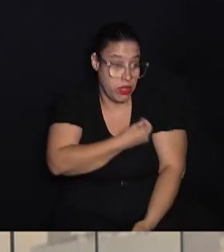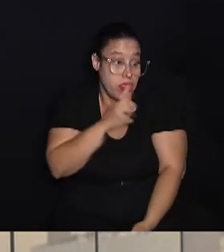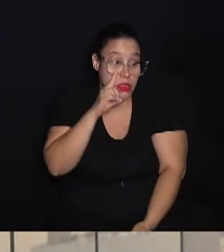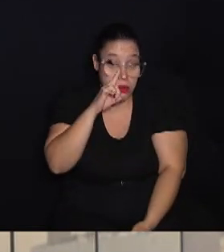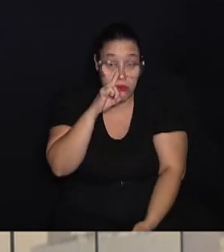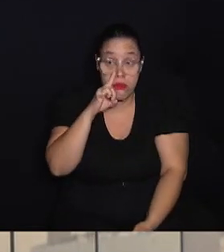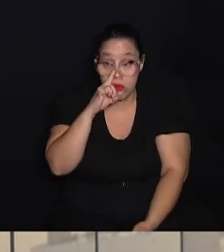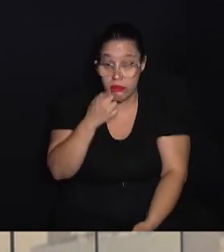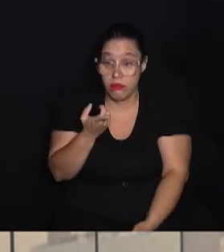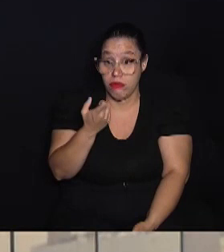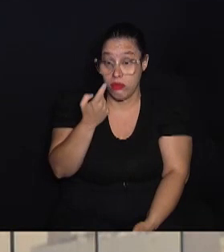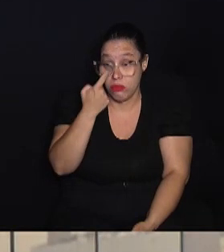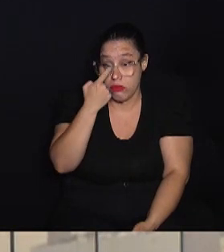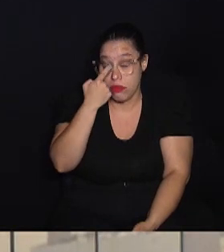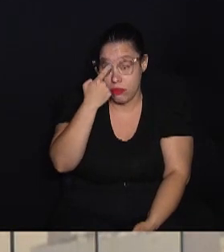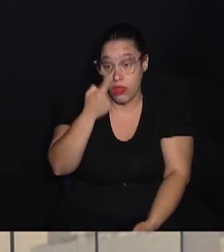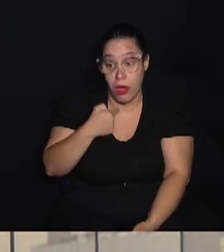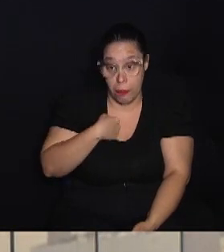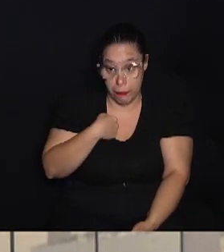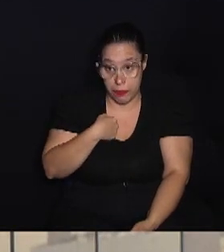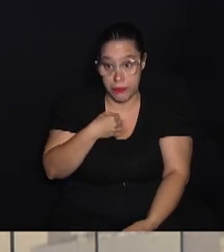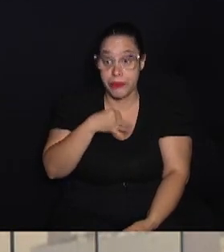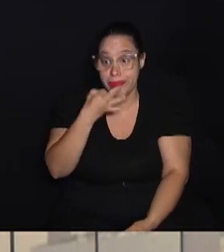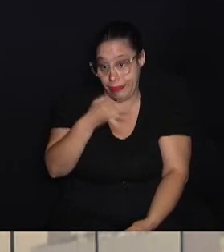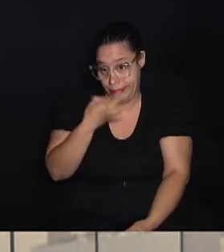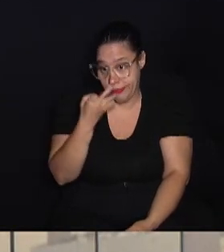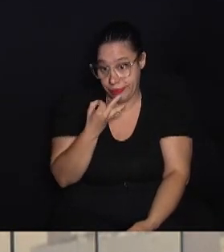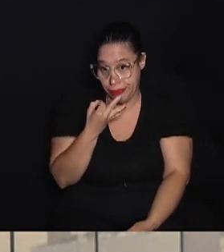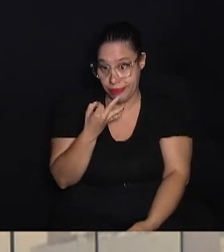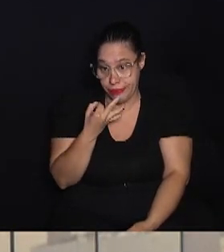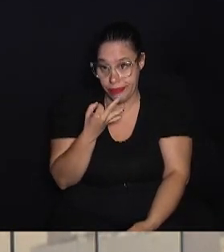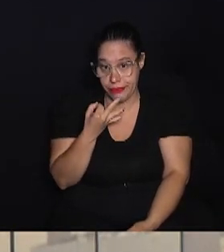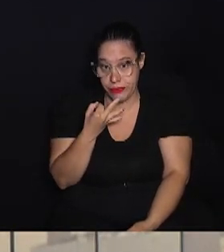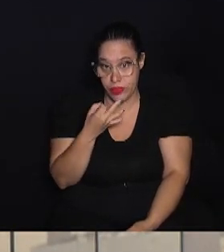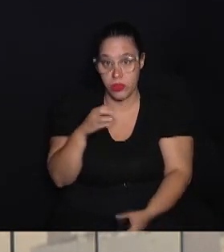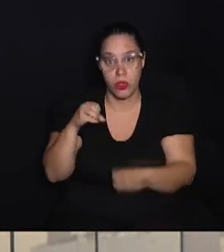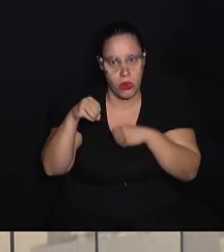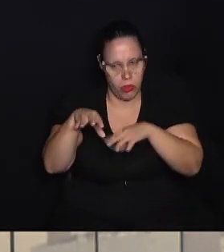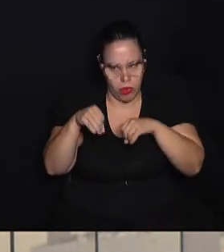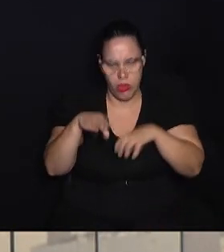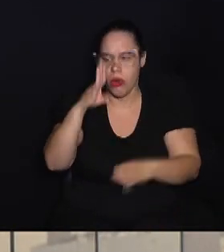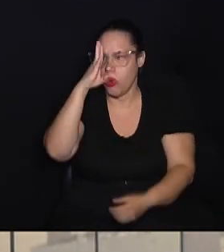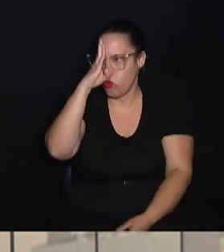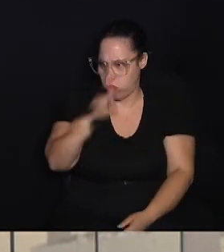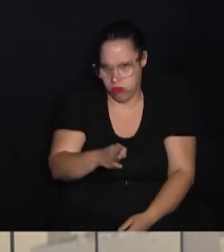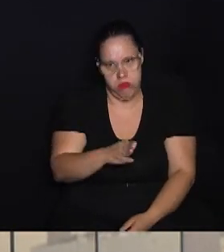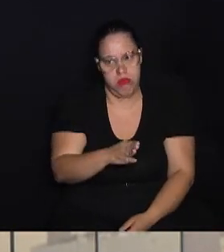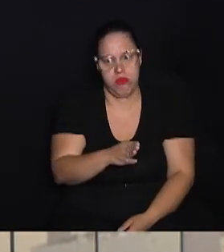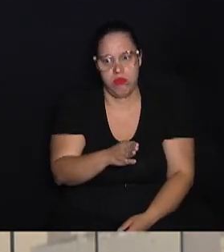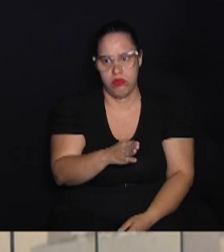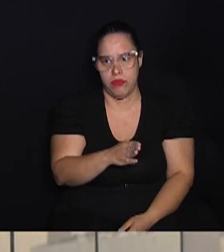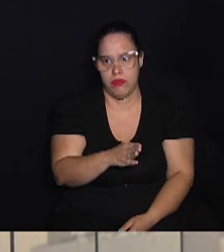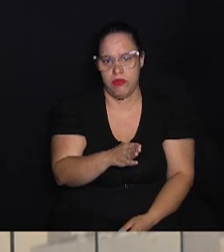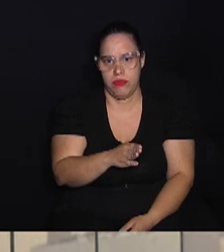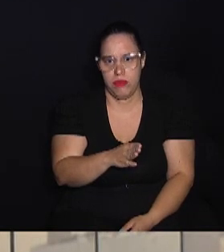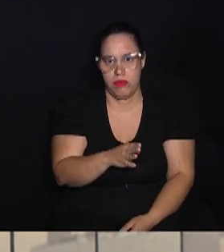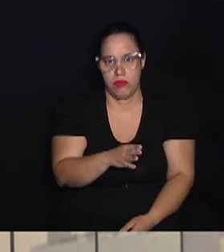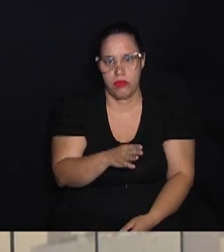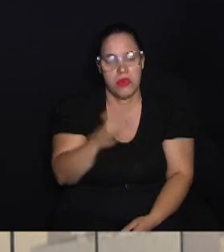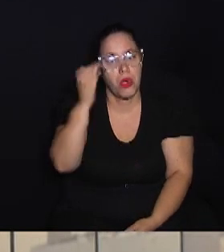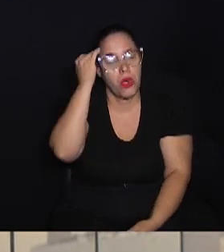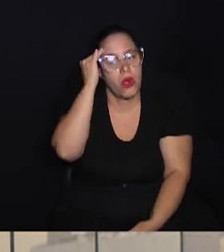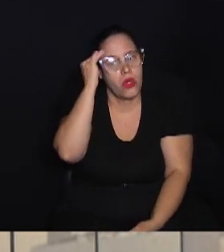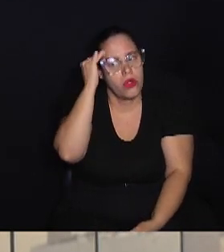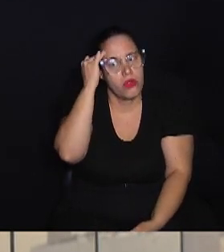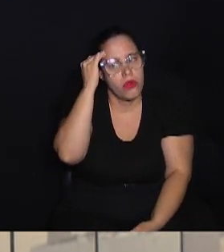assim, na minha opinião, penso que a questão da educação é fundamental, né? E a gente entender um pouco